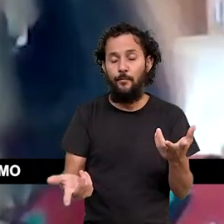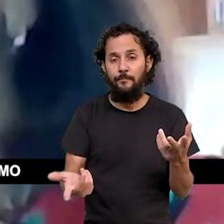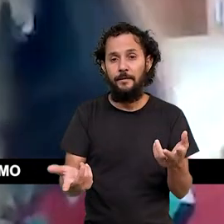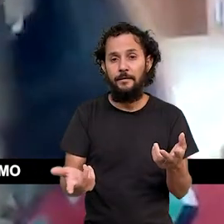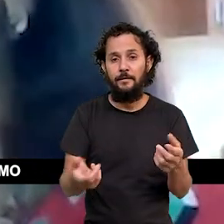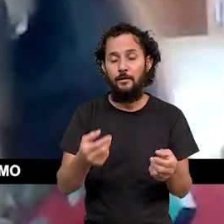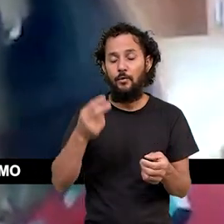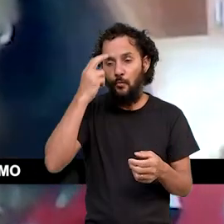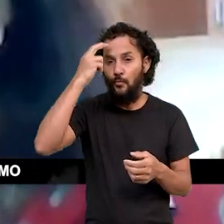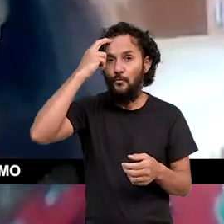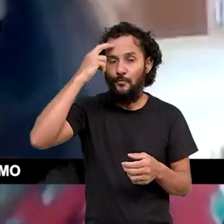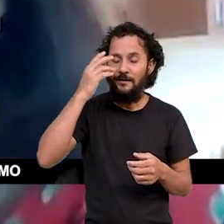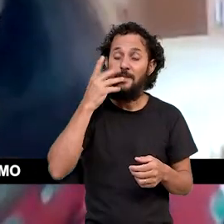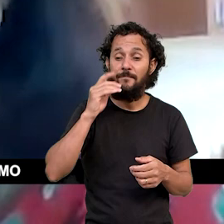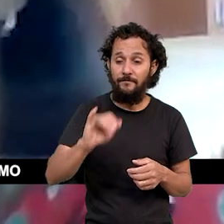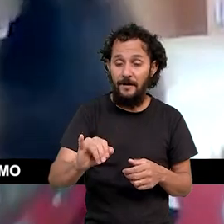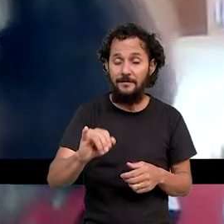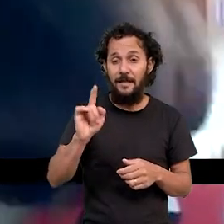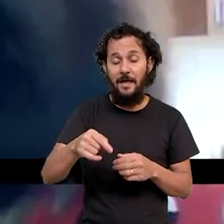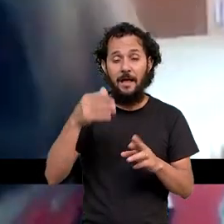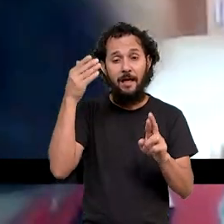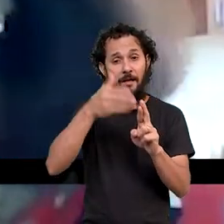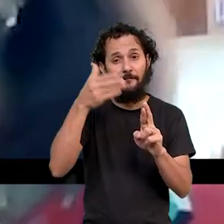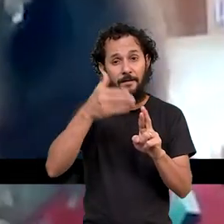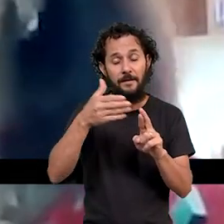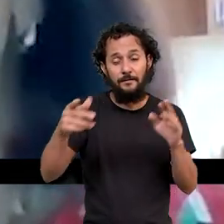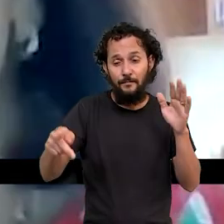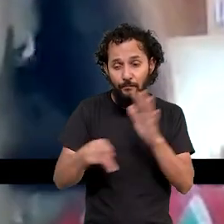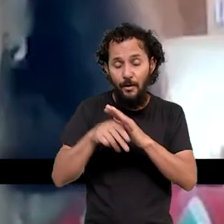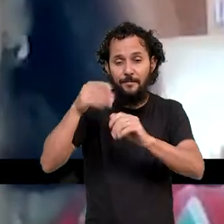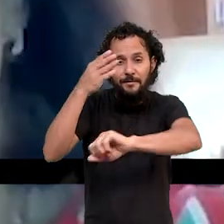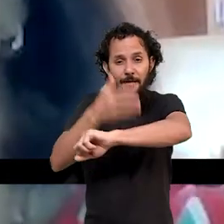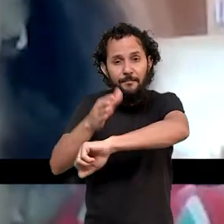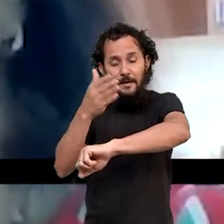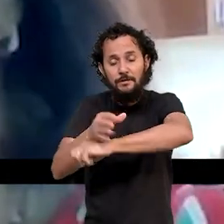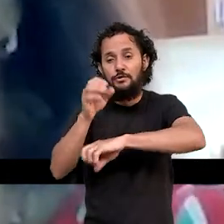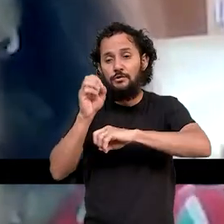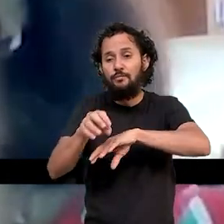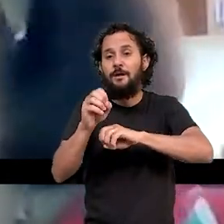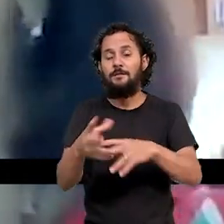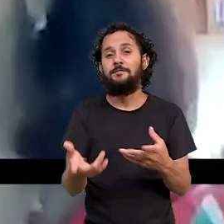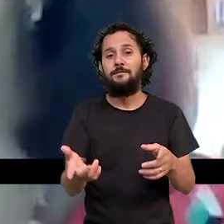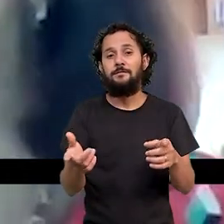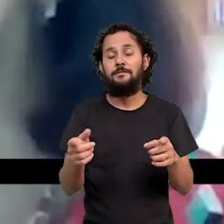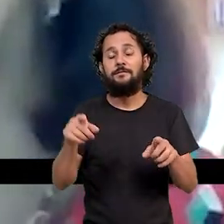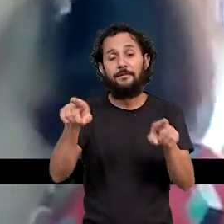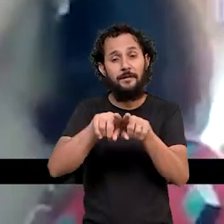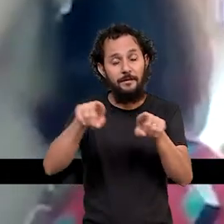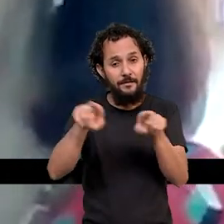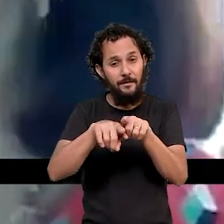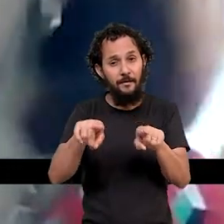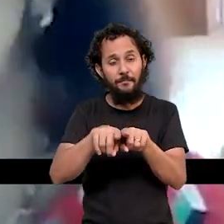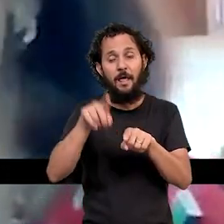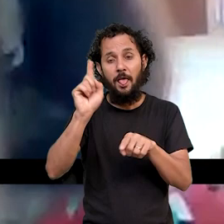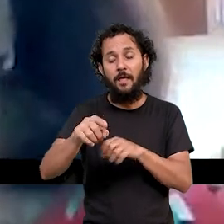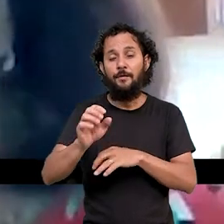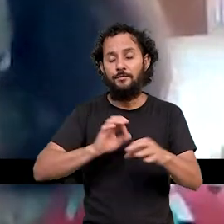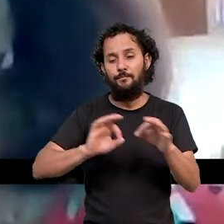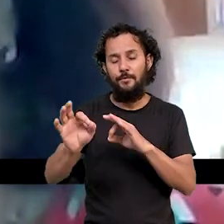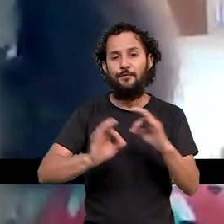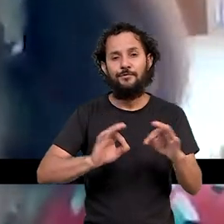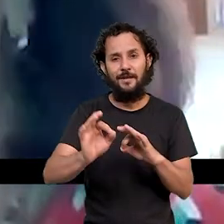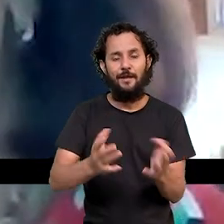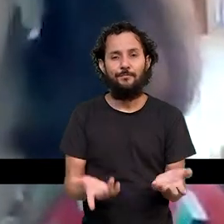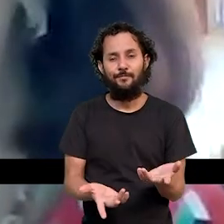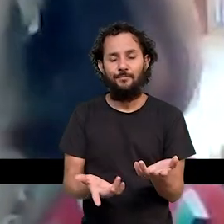questões das culturas da infância como referência para as práticas educativas, consequentemente para